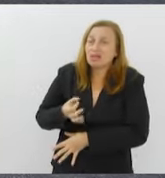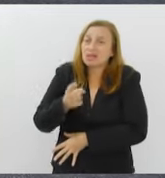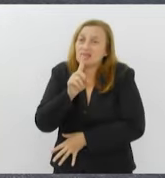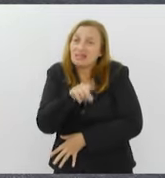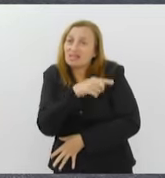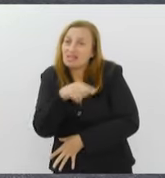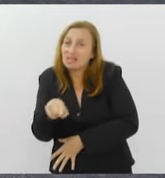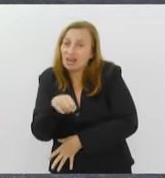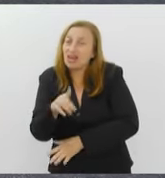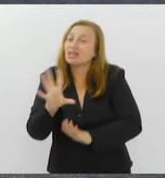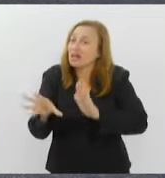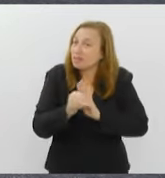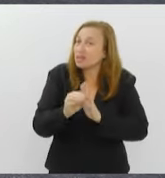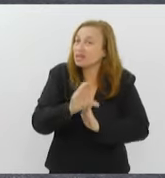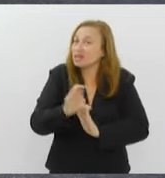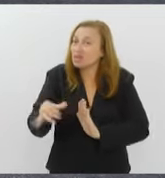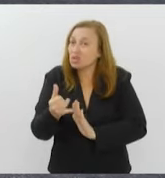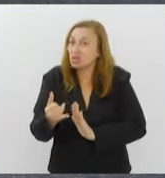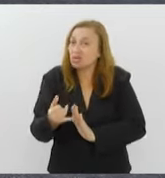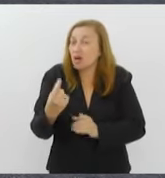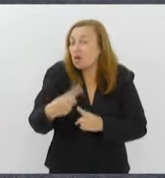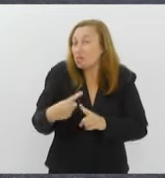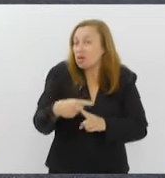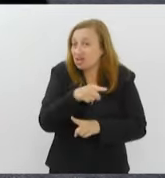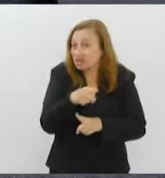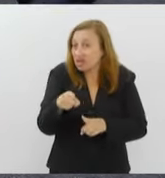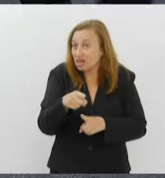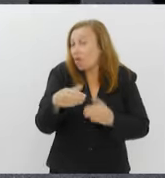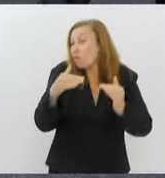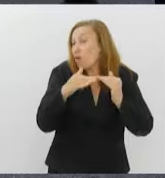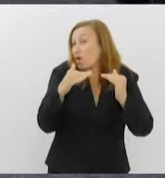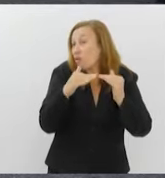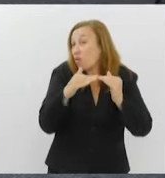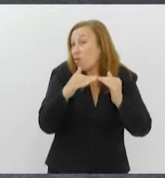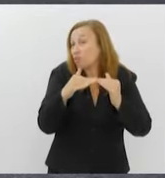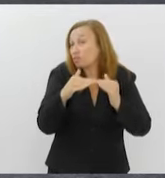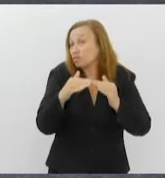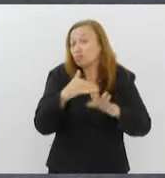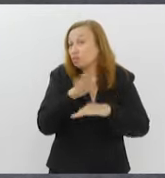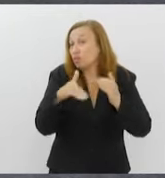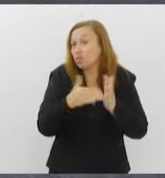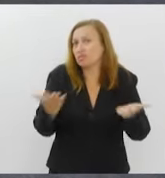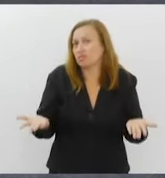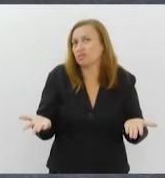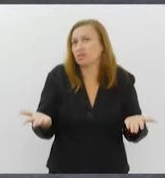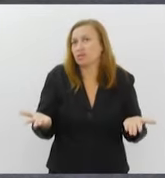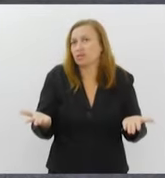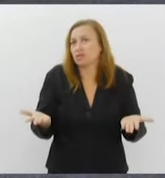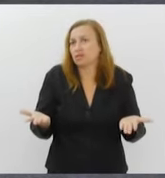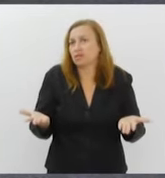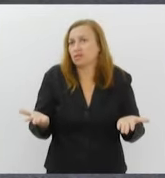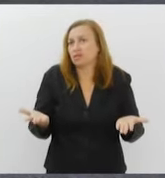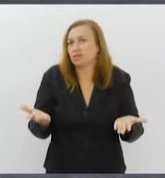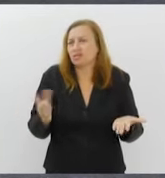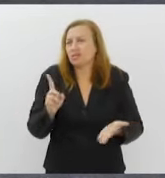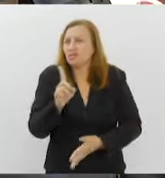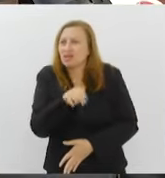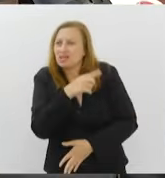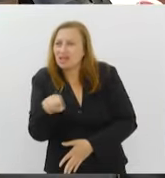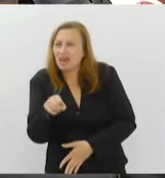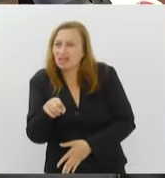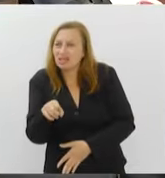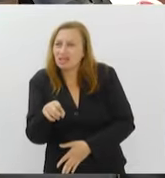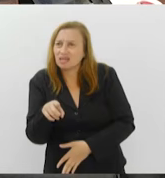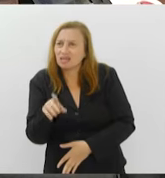rejeitada a emenda da CCJ, porque isso daí foi um acordo unânime. Presidente, Ainda não foi rejeitado, deputado Carlos Mim. Me